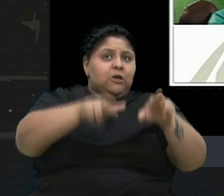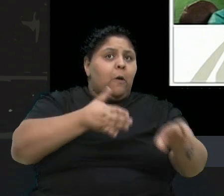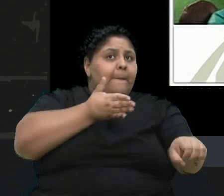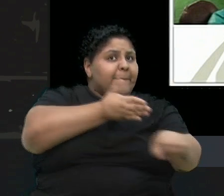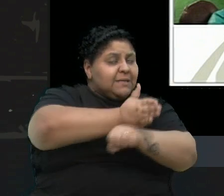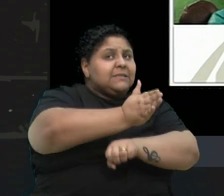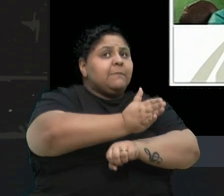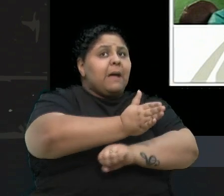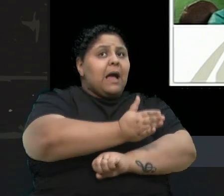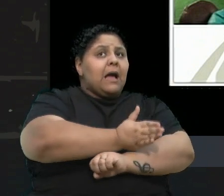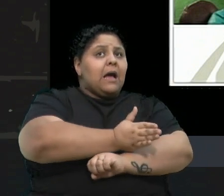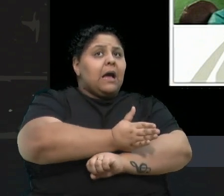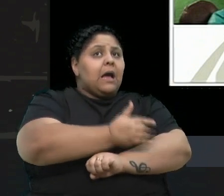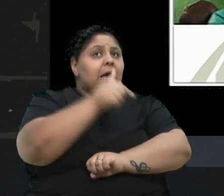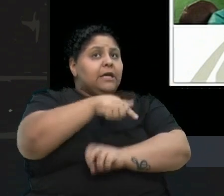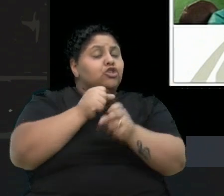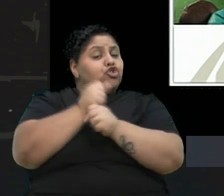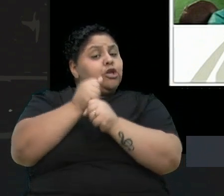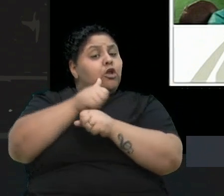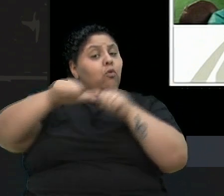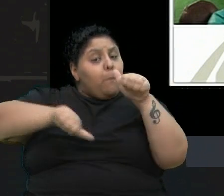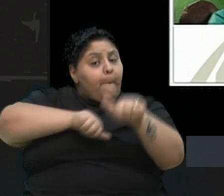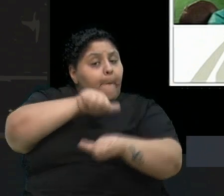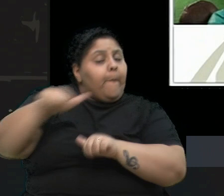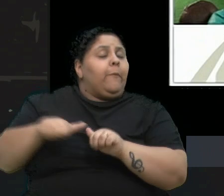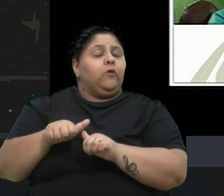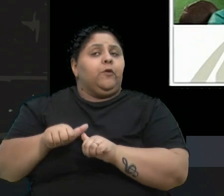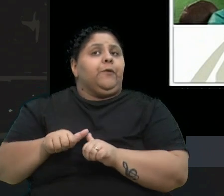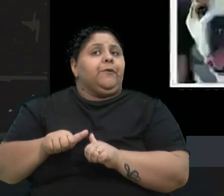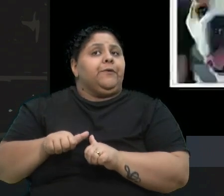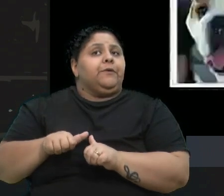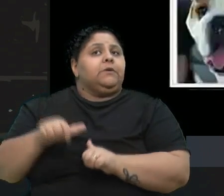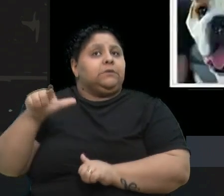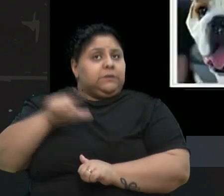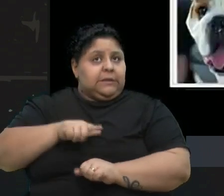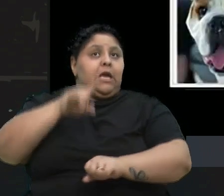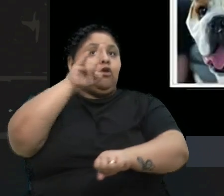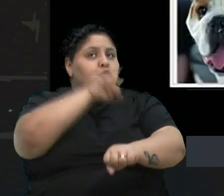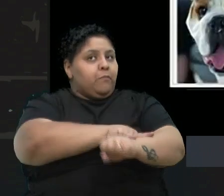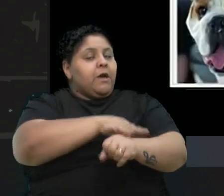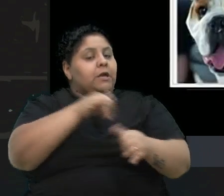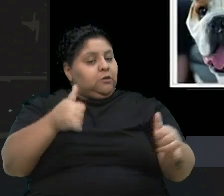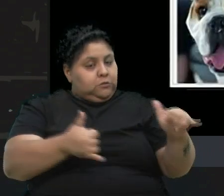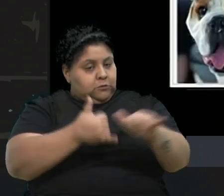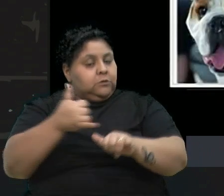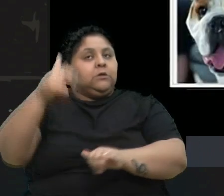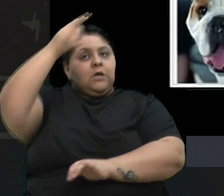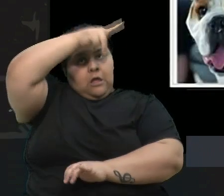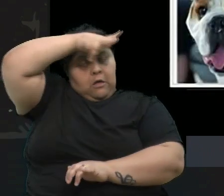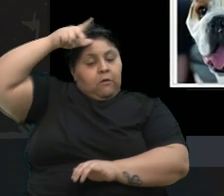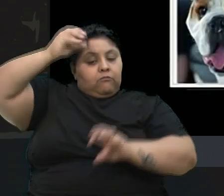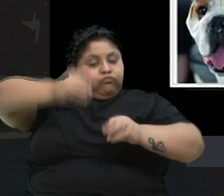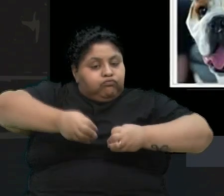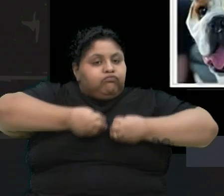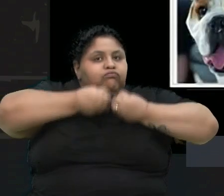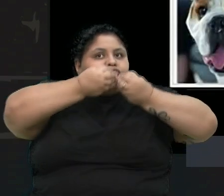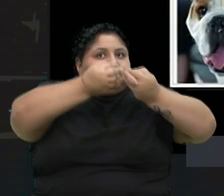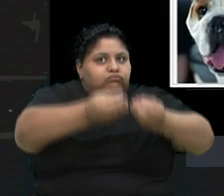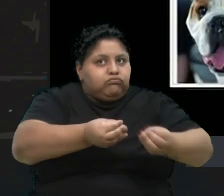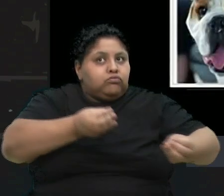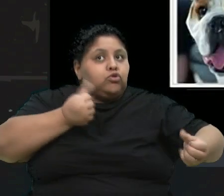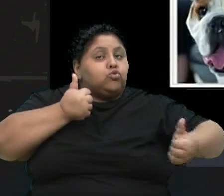consolidado. Neste ano mudou. Haverá os banheiros químicos, a Prefeitura se dispôs a trabalhar por isso, em